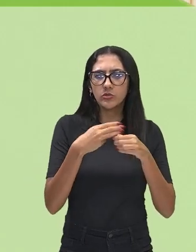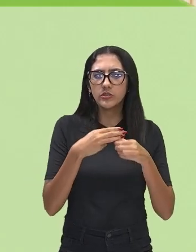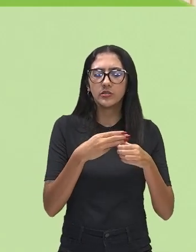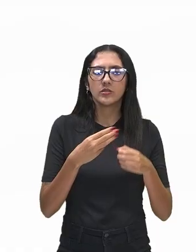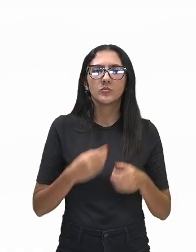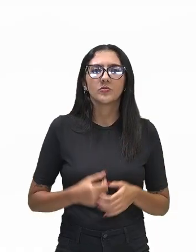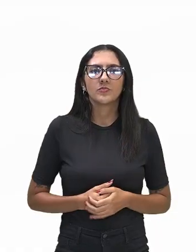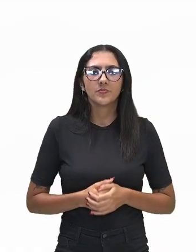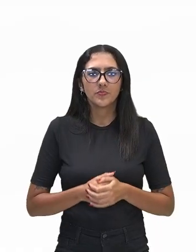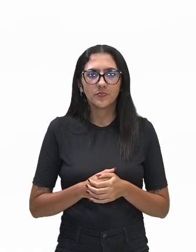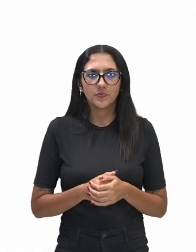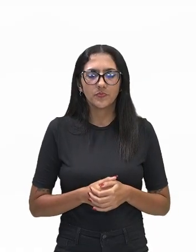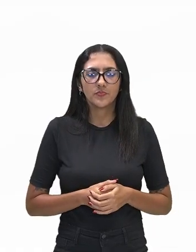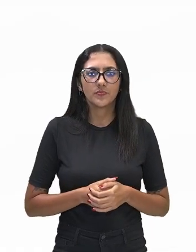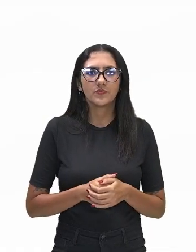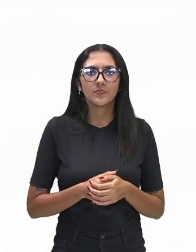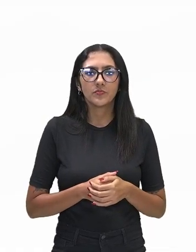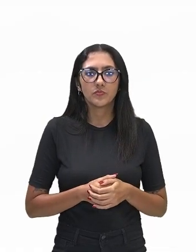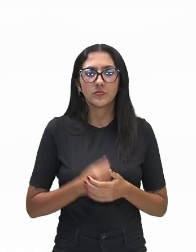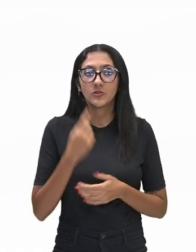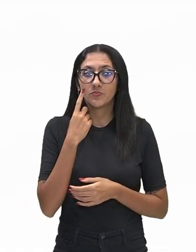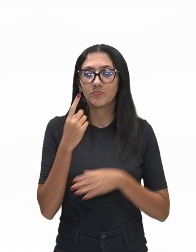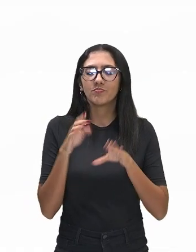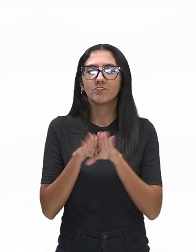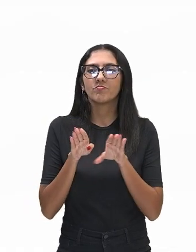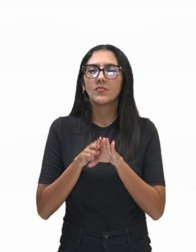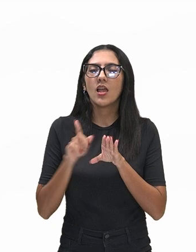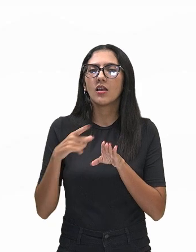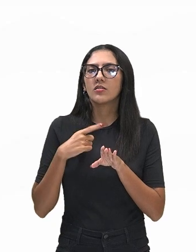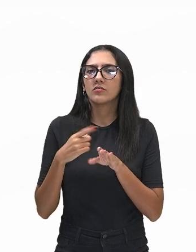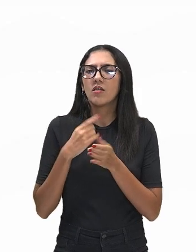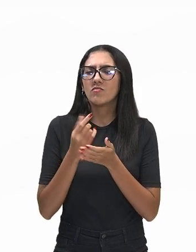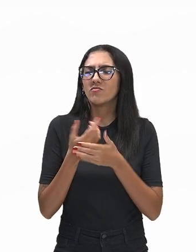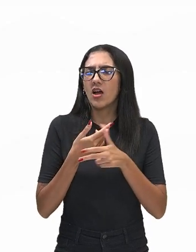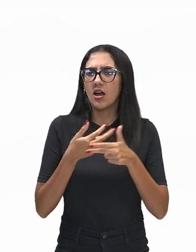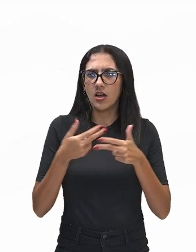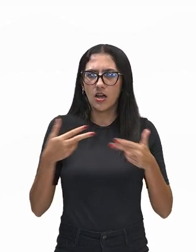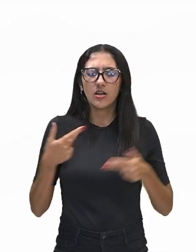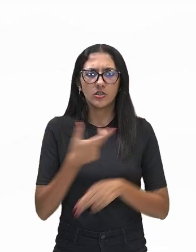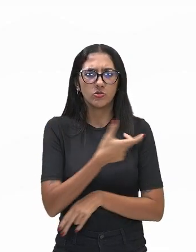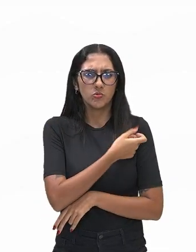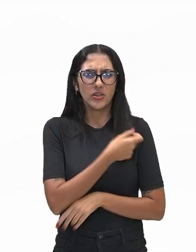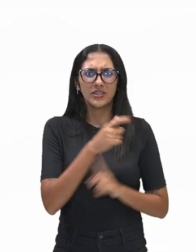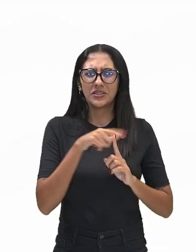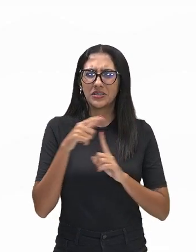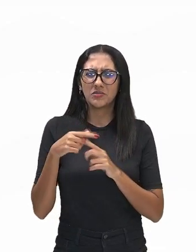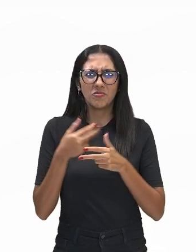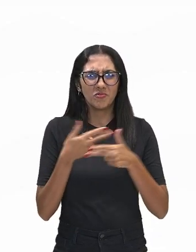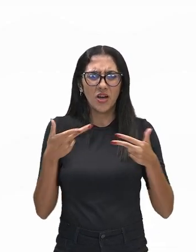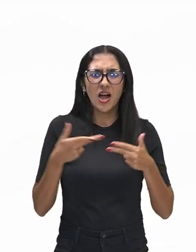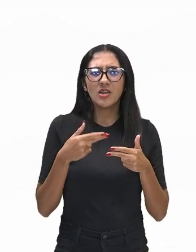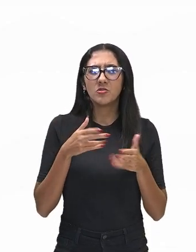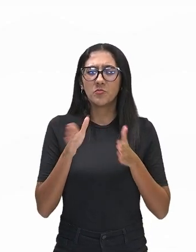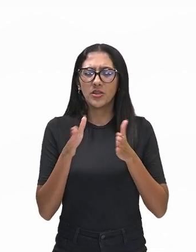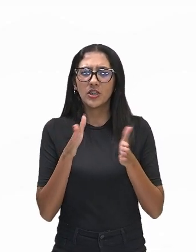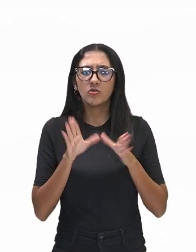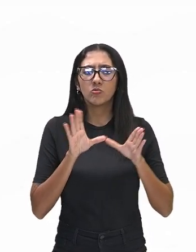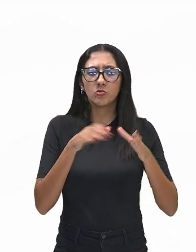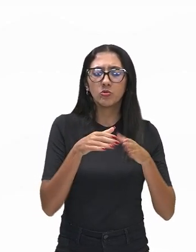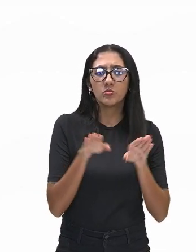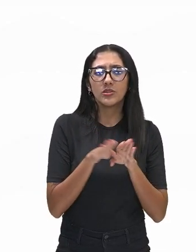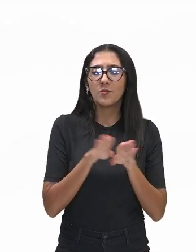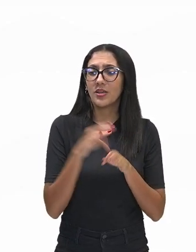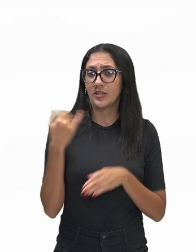que o Programa de Imunização Nacional disponibiliza diversas vacinas para diferentes faixas etárias e grupos